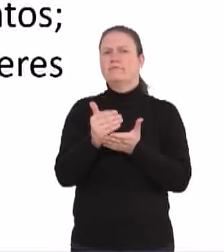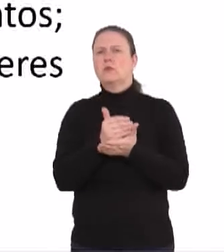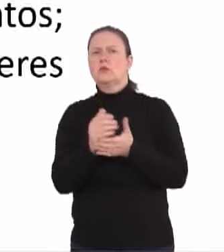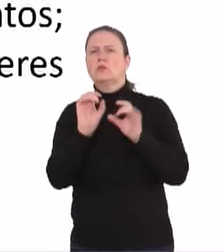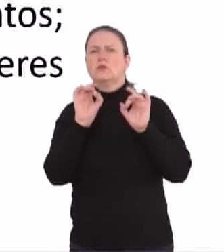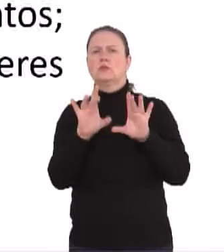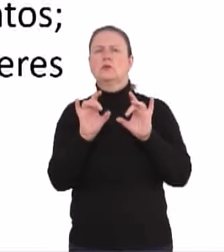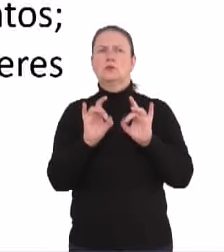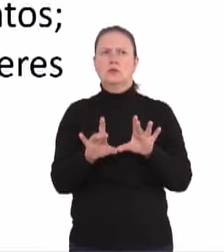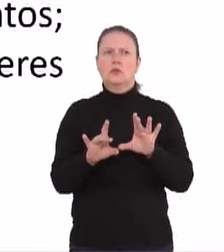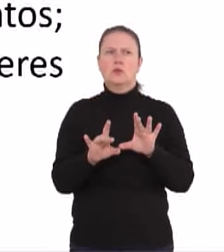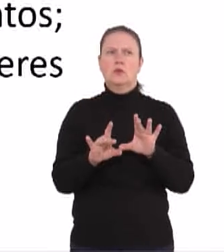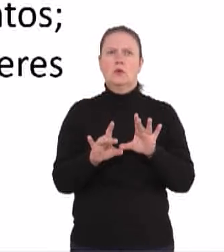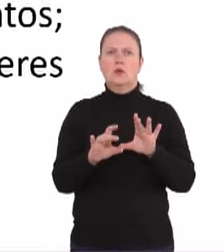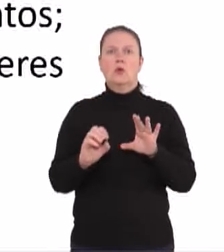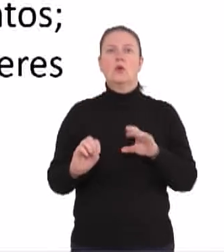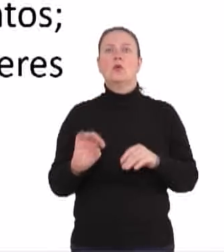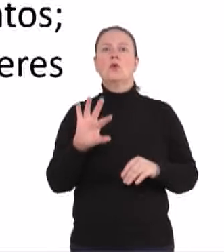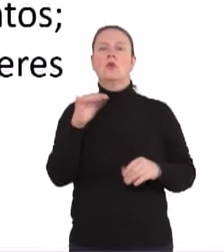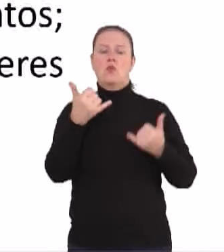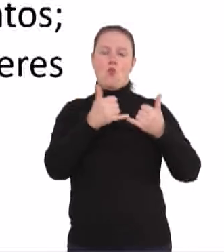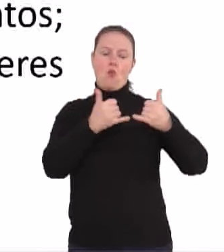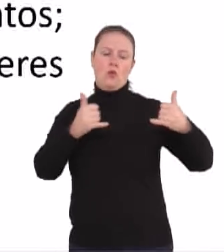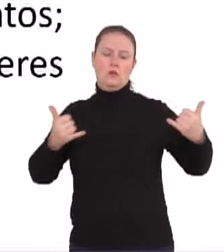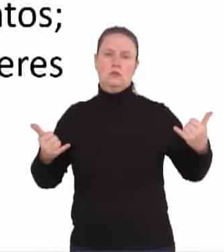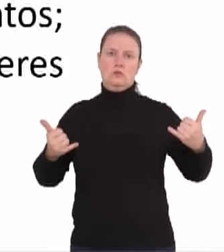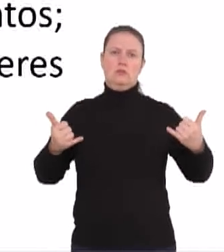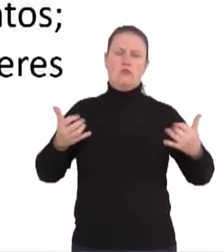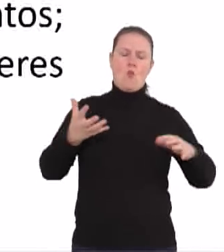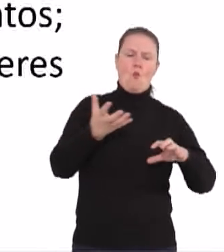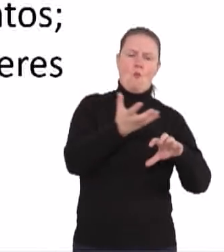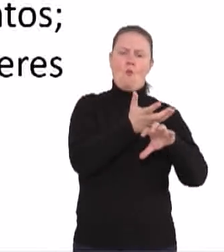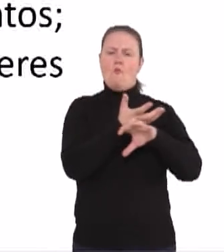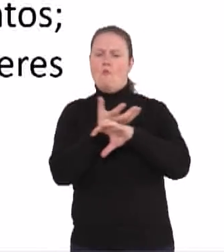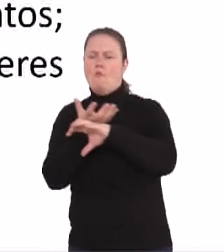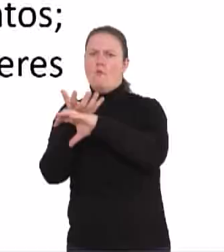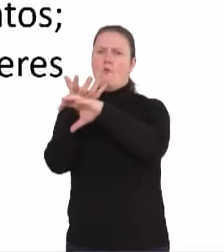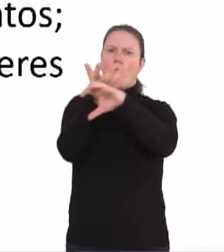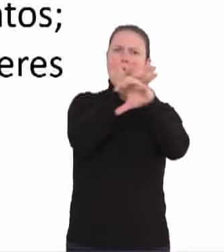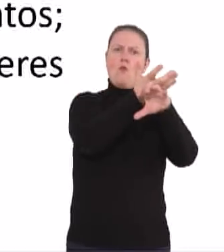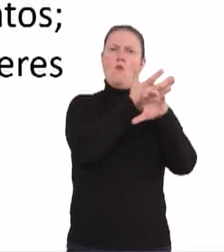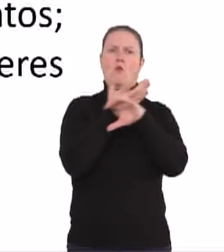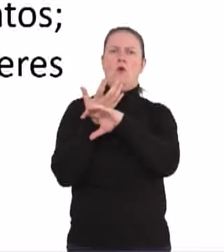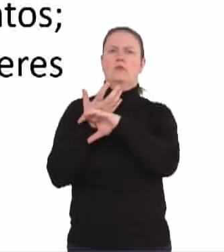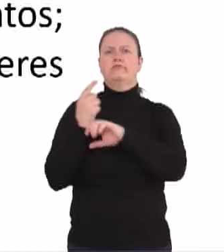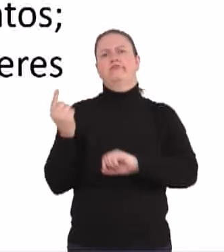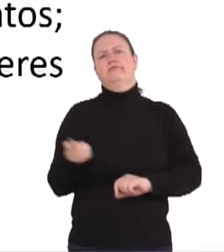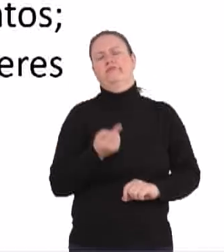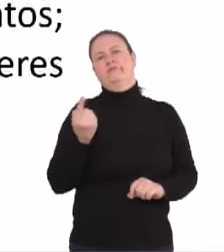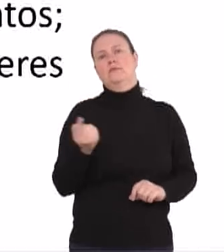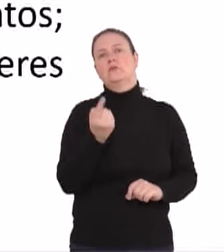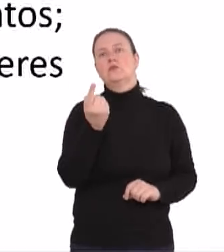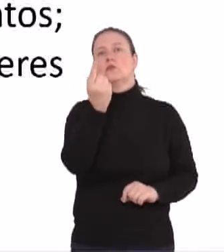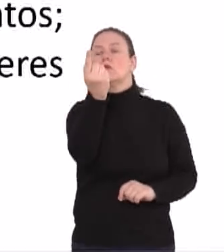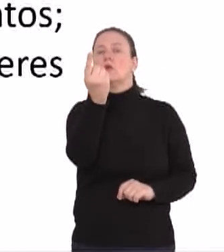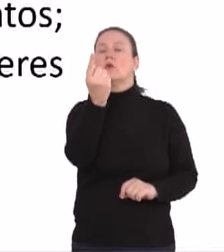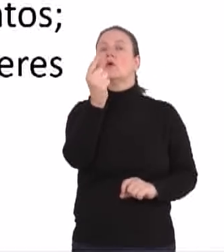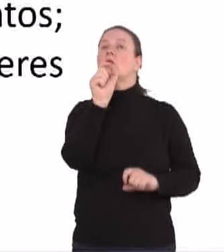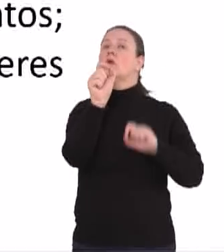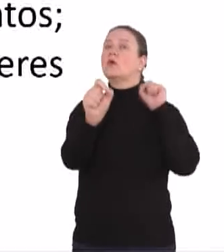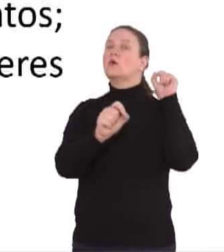havia core, a energia, vagando na escuridão do espaço infinito.